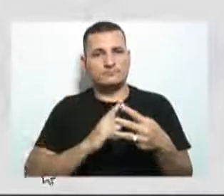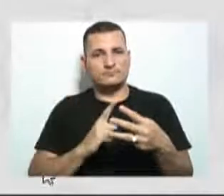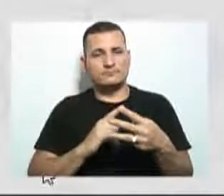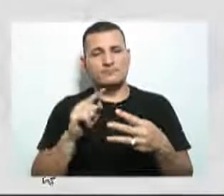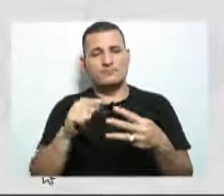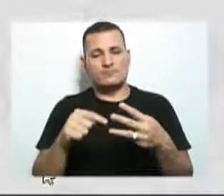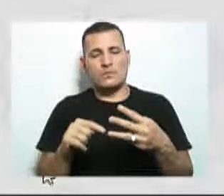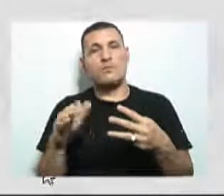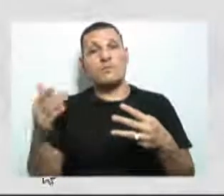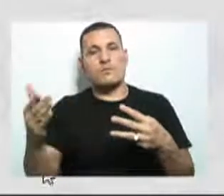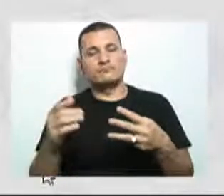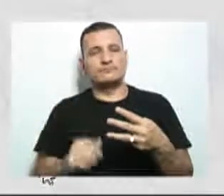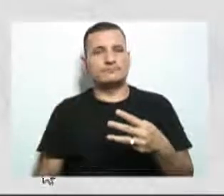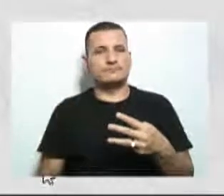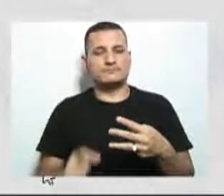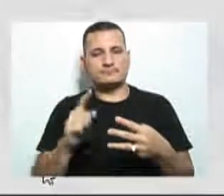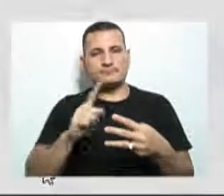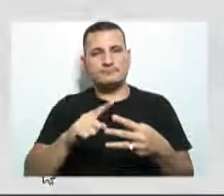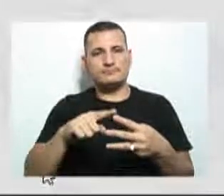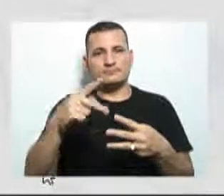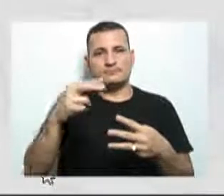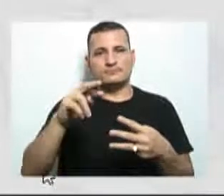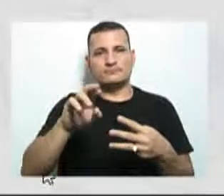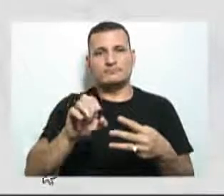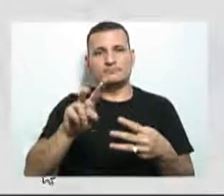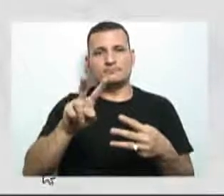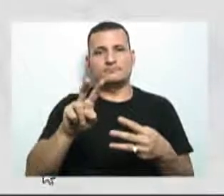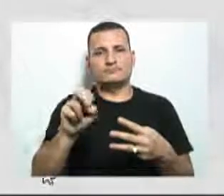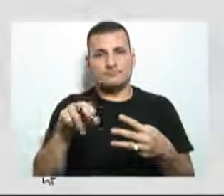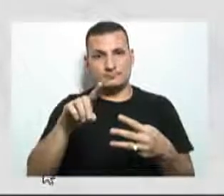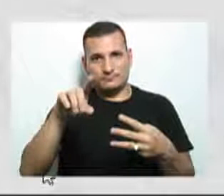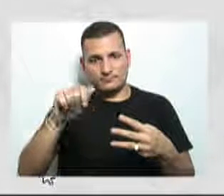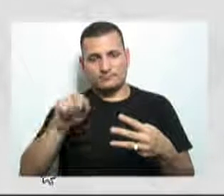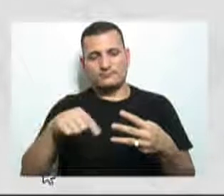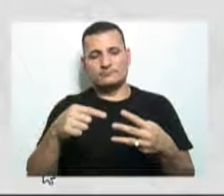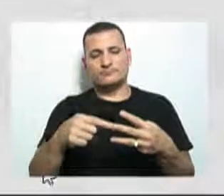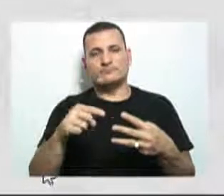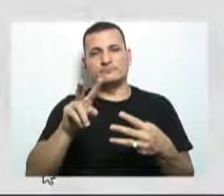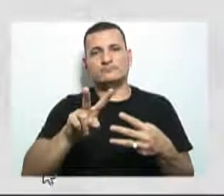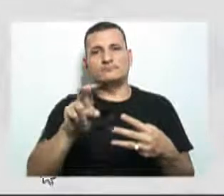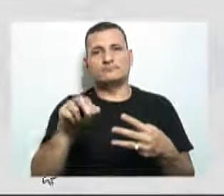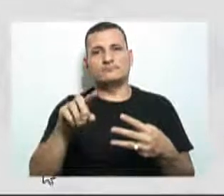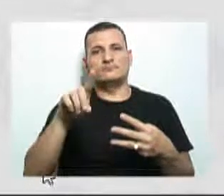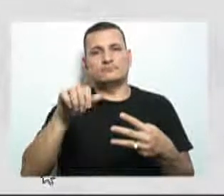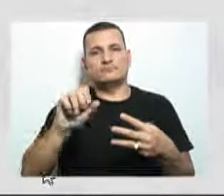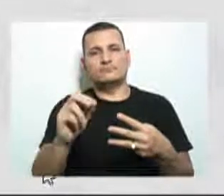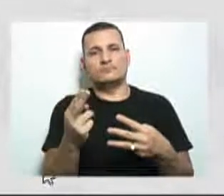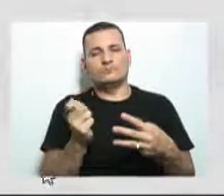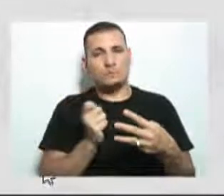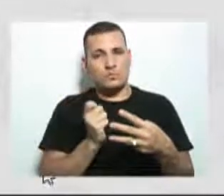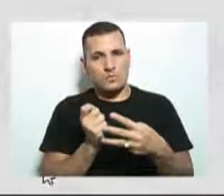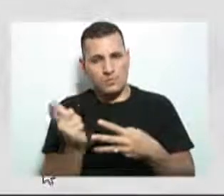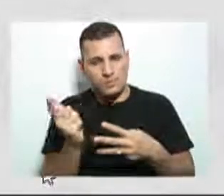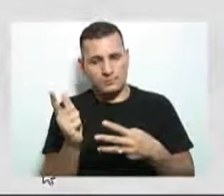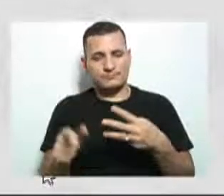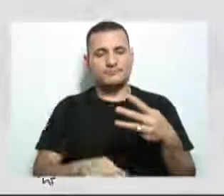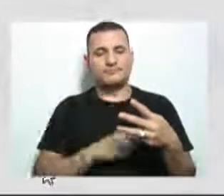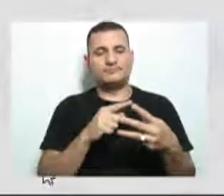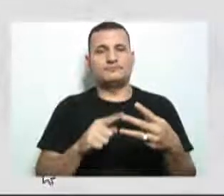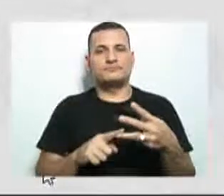Quais são eles? Pré-venda, que nós vamos discutir, venda ou compra, pré-venda ou